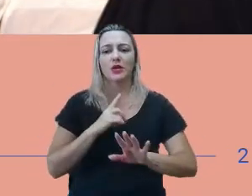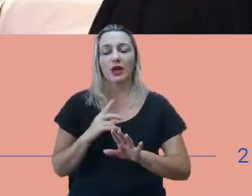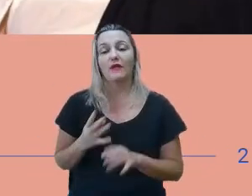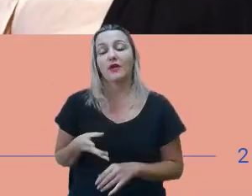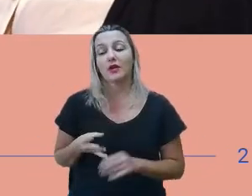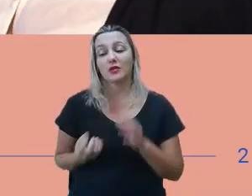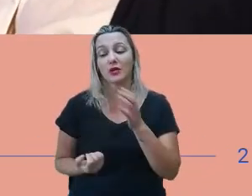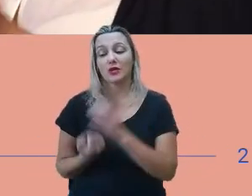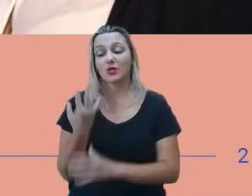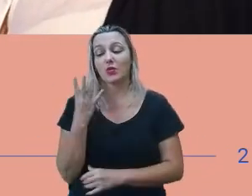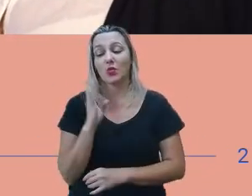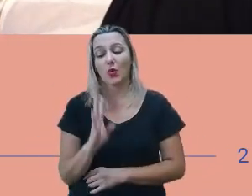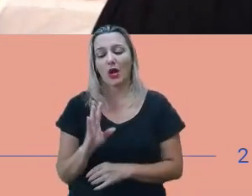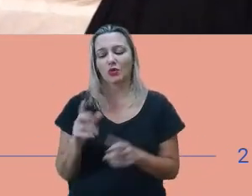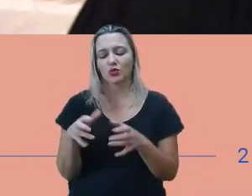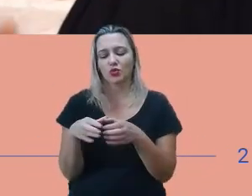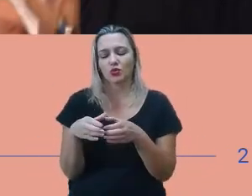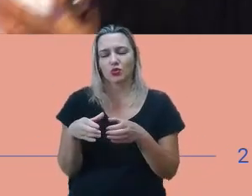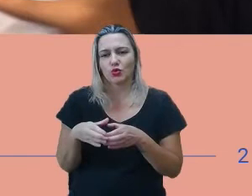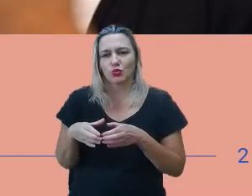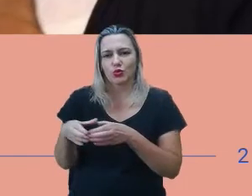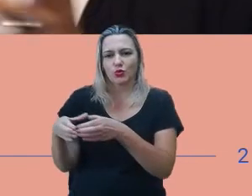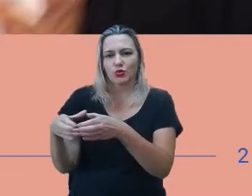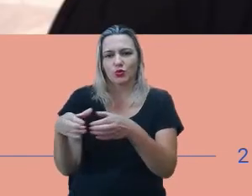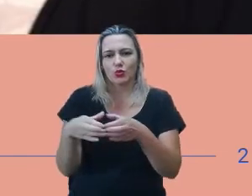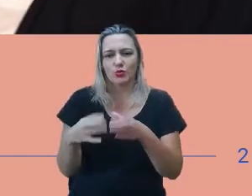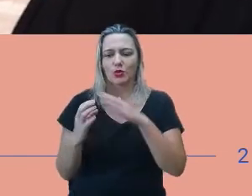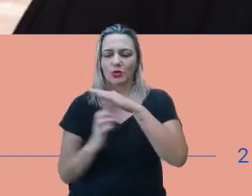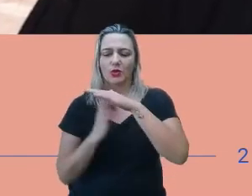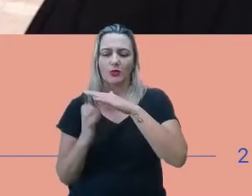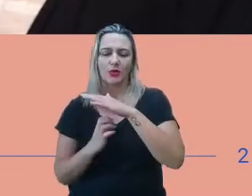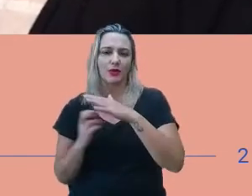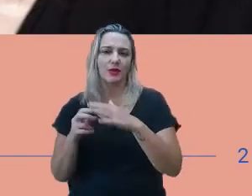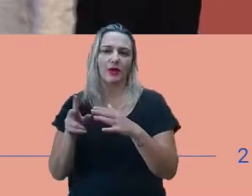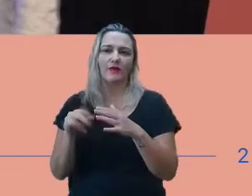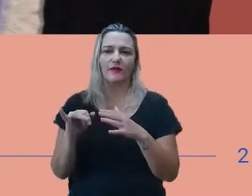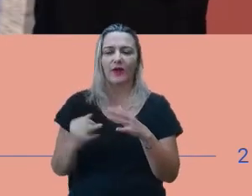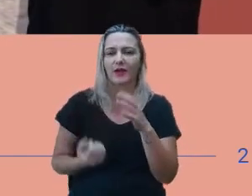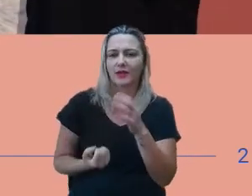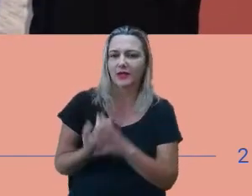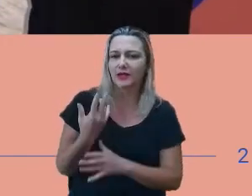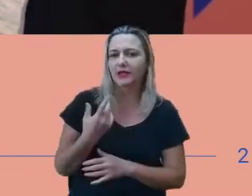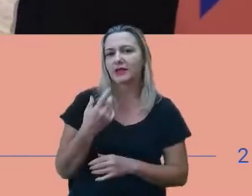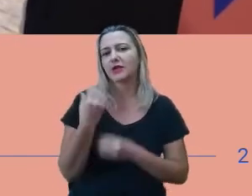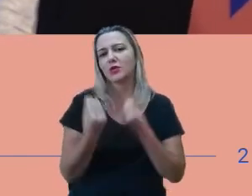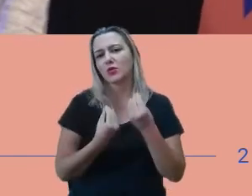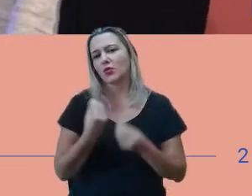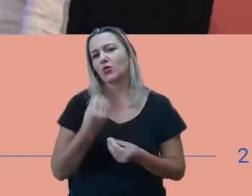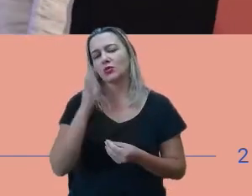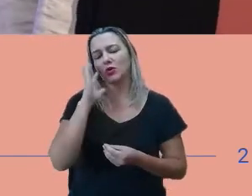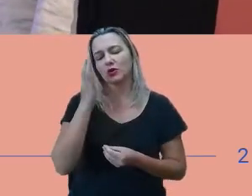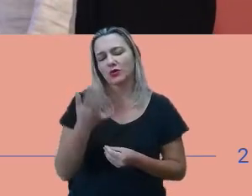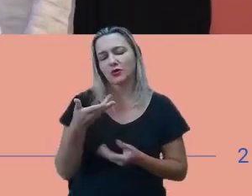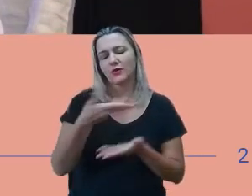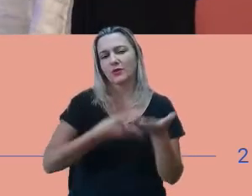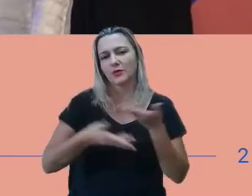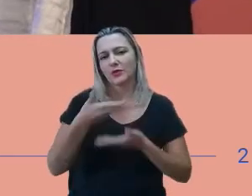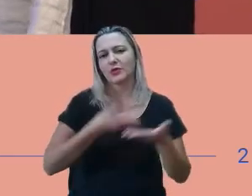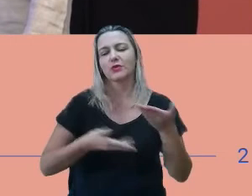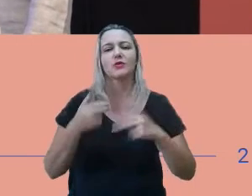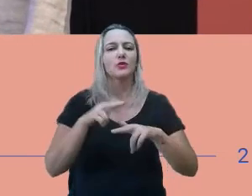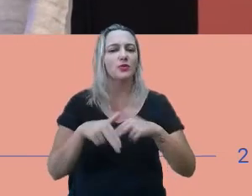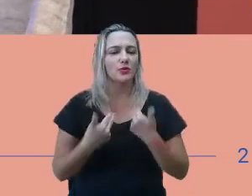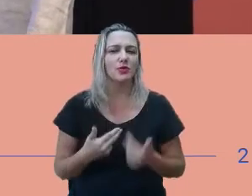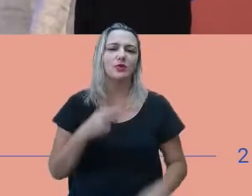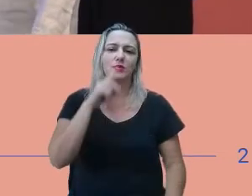menores de empresas vão se juntando para criar uma solução de forma compartilhada então a gente compartilha risco